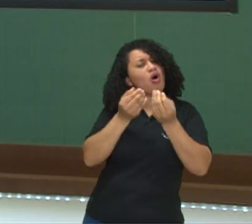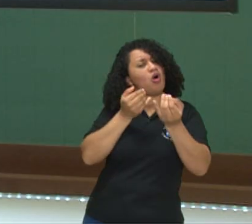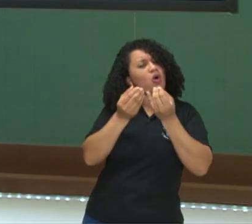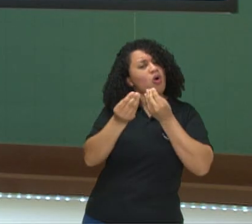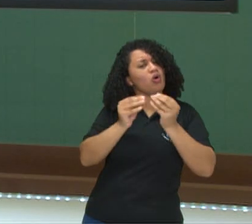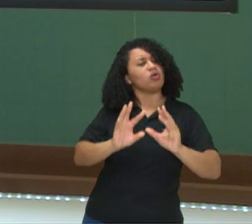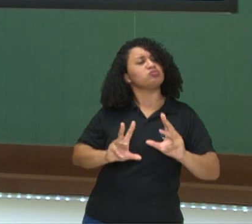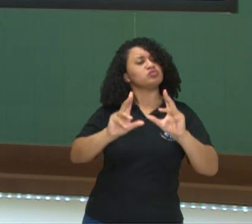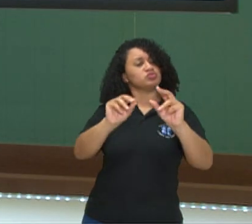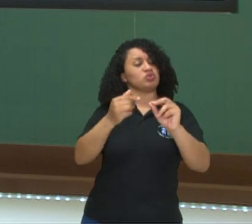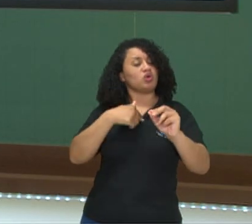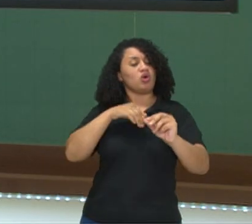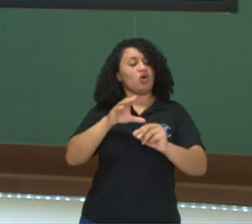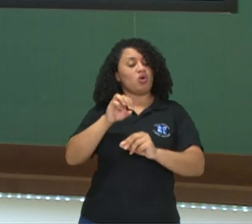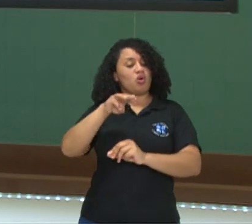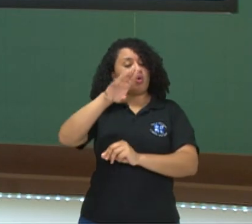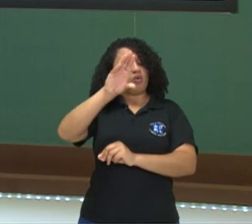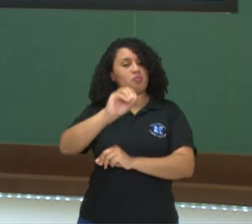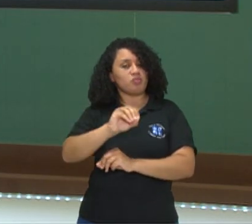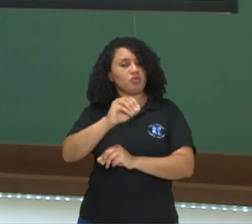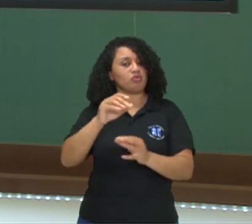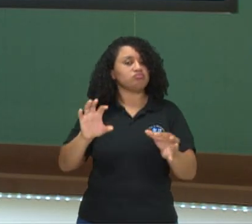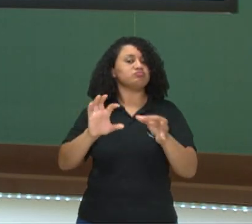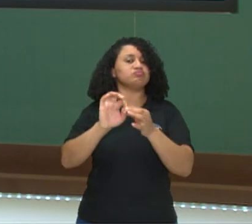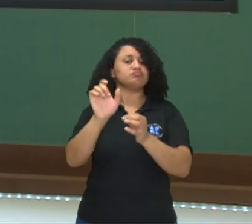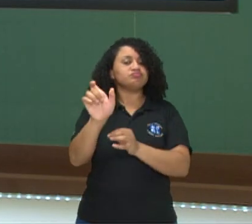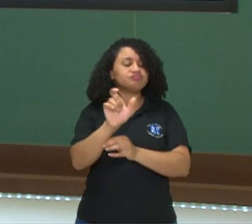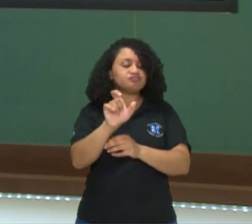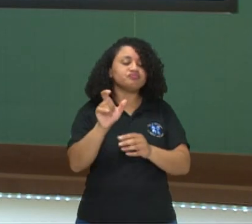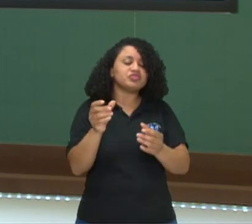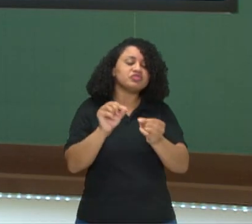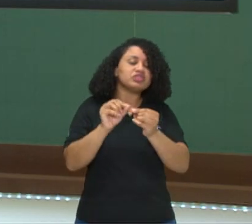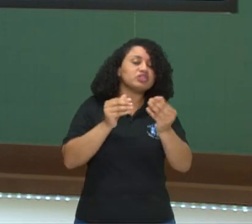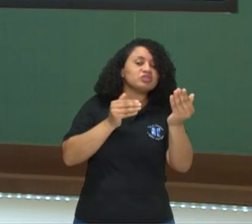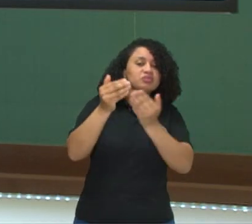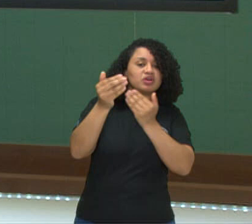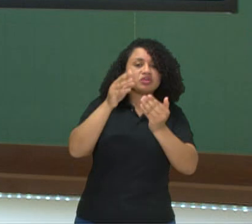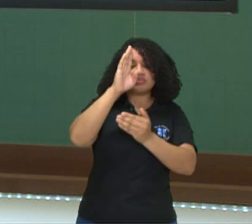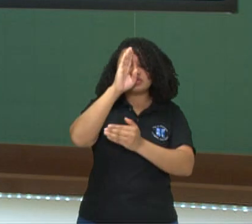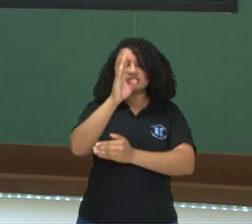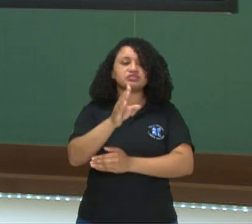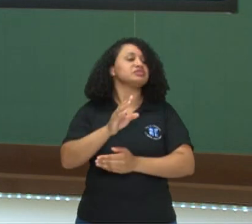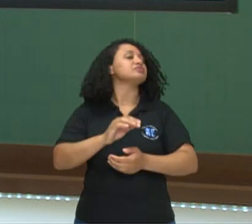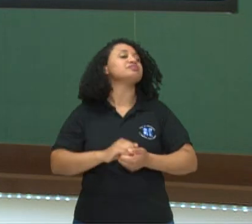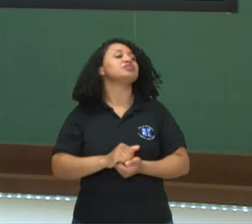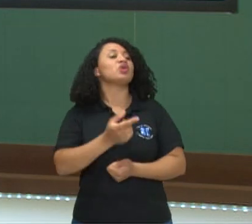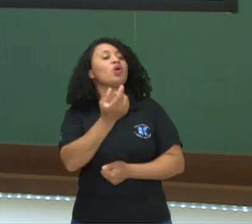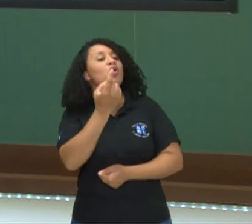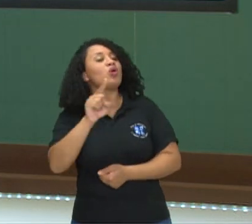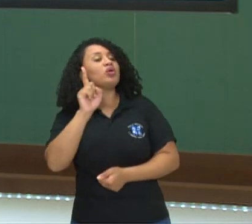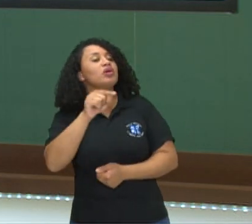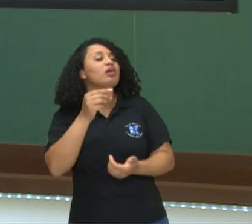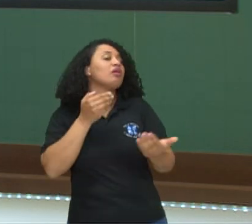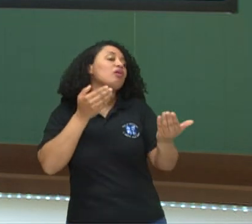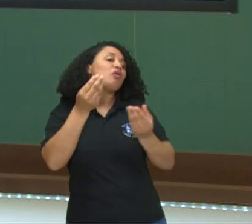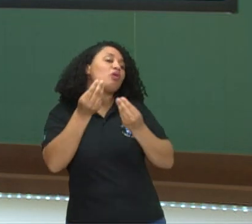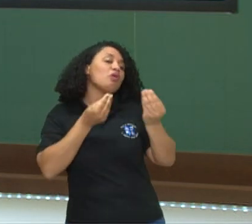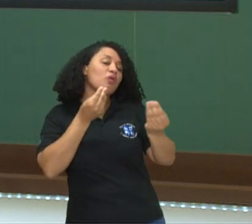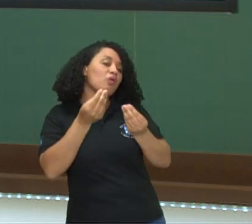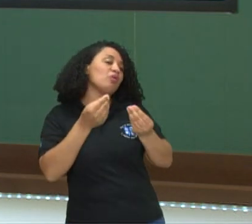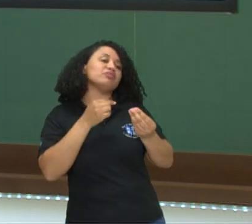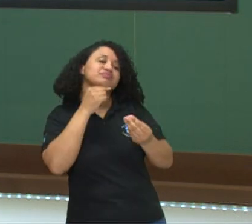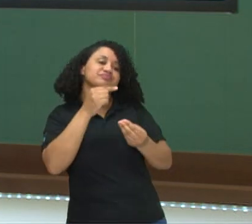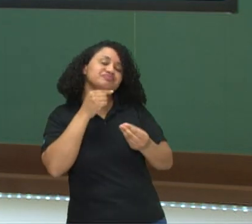quando eu coloco o conectivo como, eu estou estabelecendo uma comparação direta. Outra parte é como